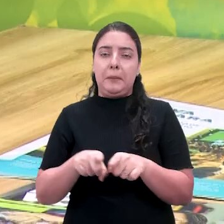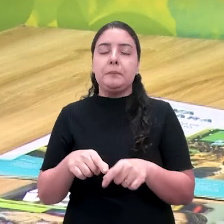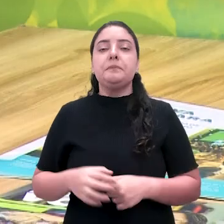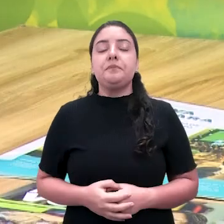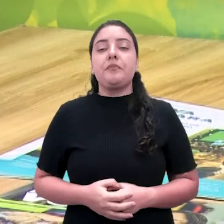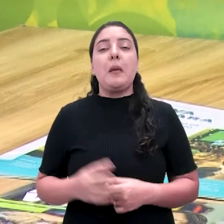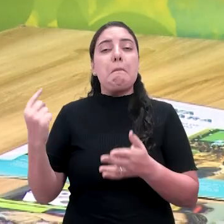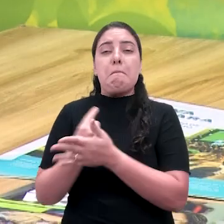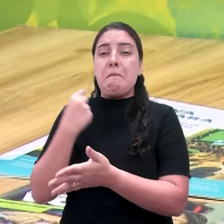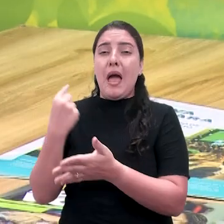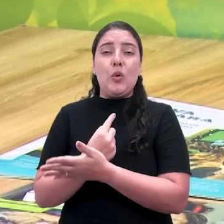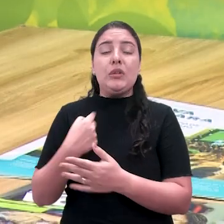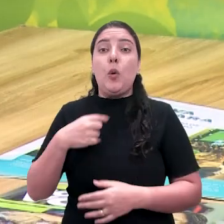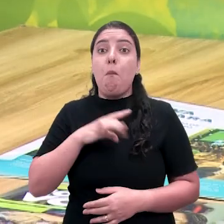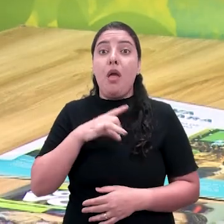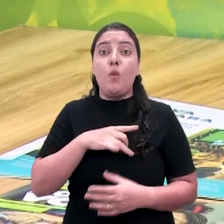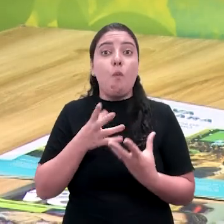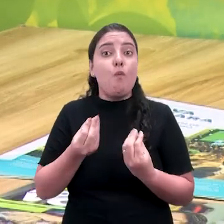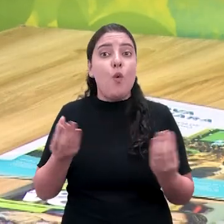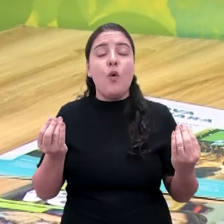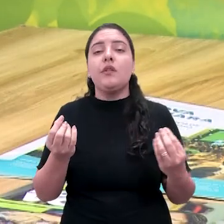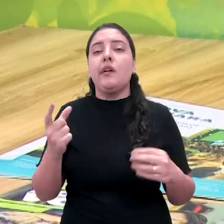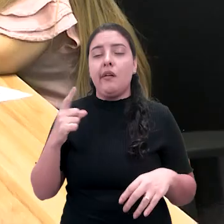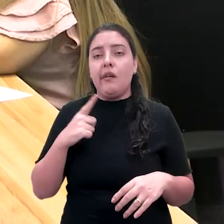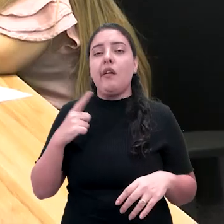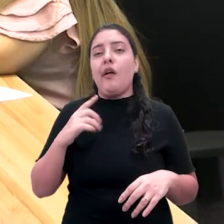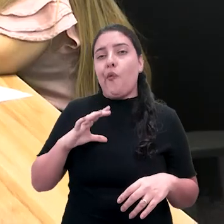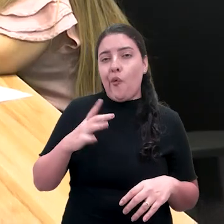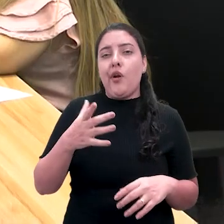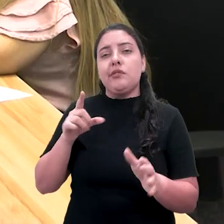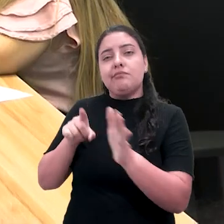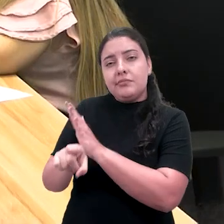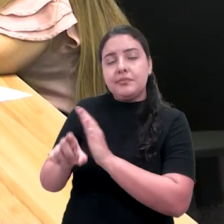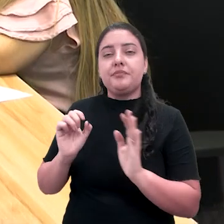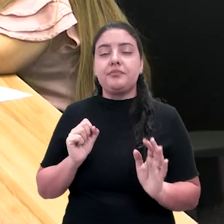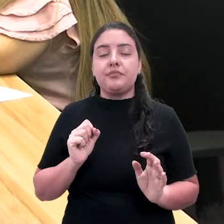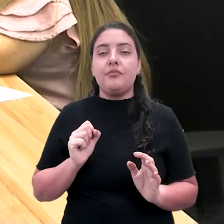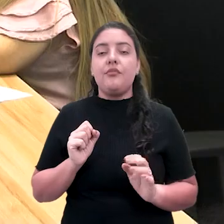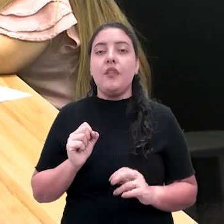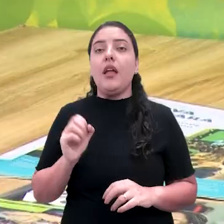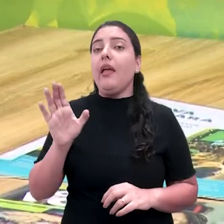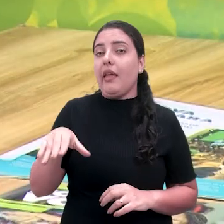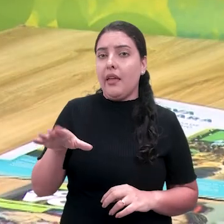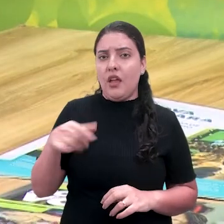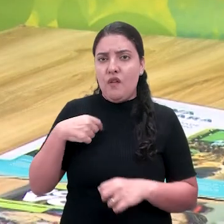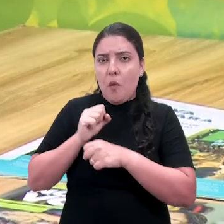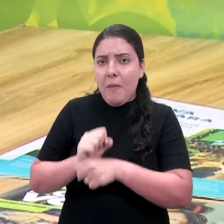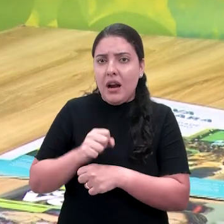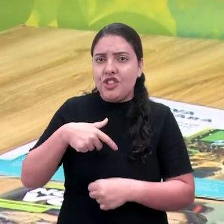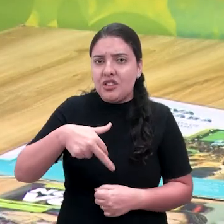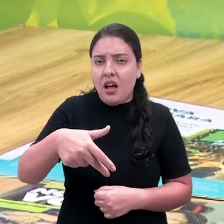que eu mais temia a resposta, eu tive logo coragem de perguntar, assim, pra médica, assim, que ela conversou comigo. Eu disse, eu vou parar de